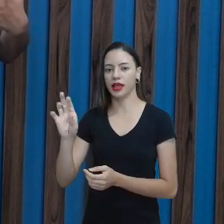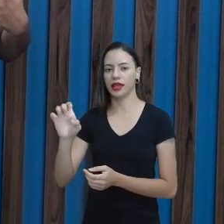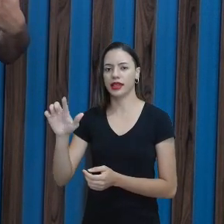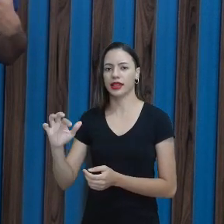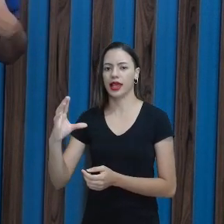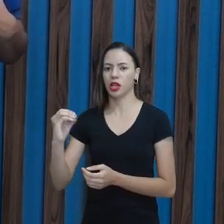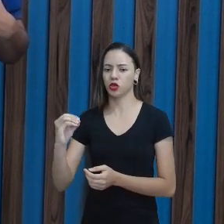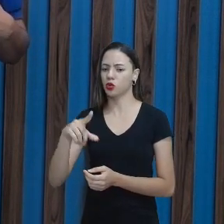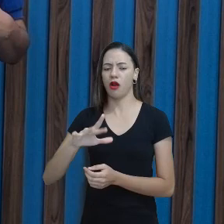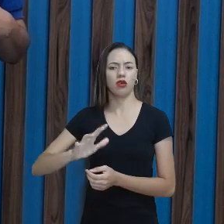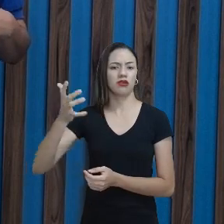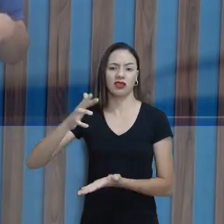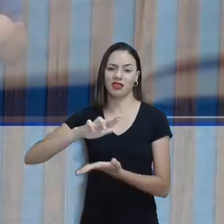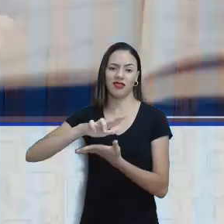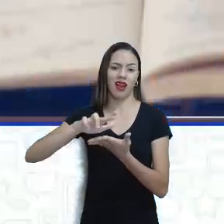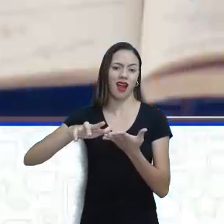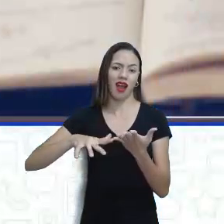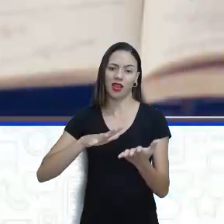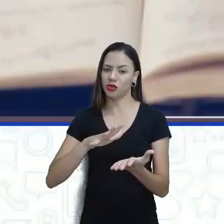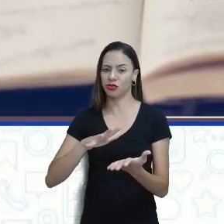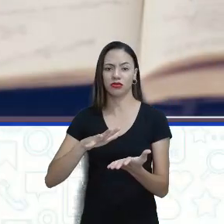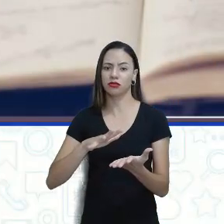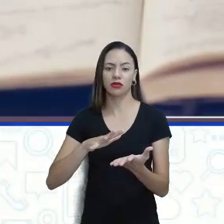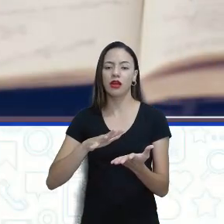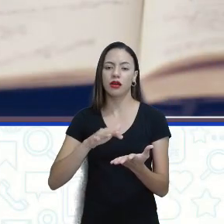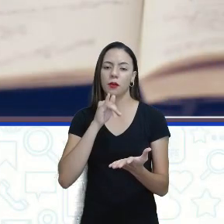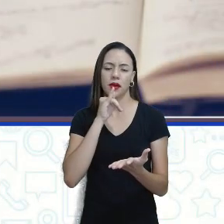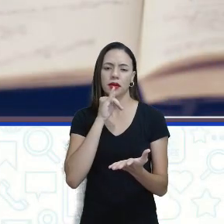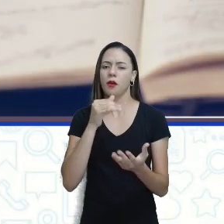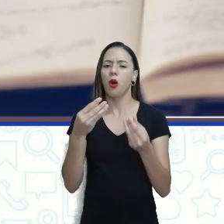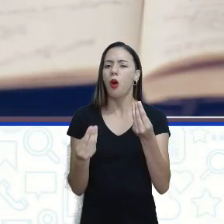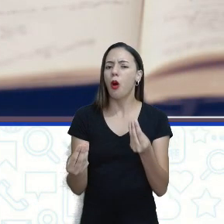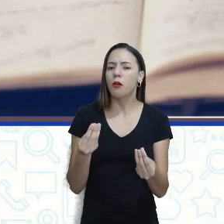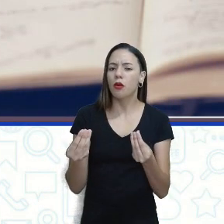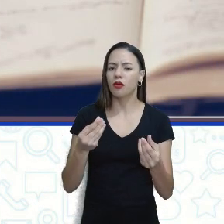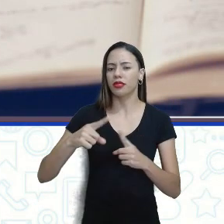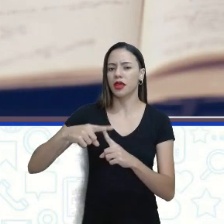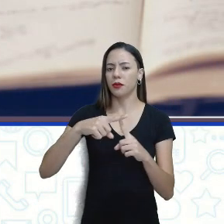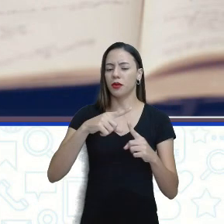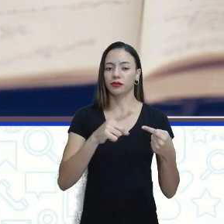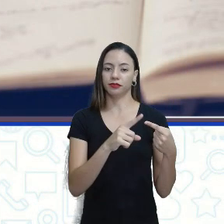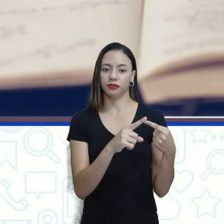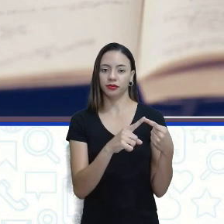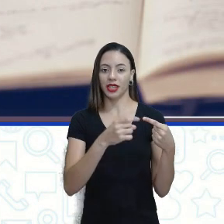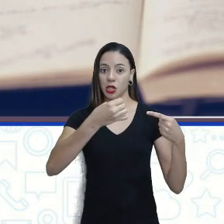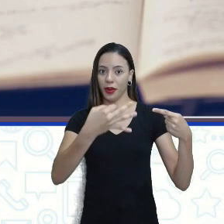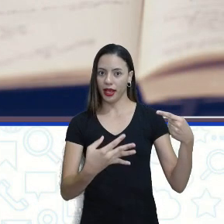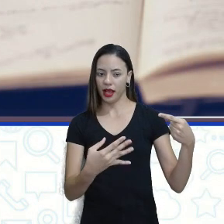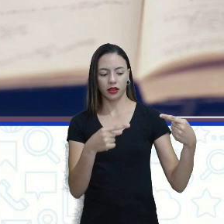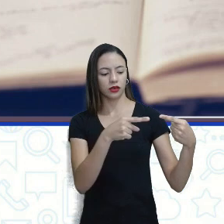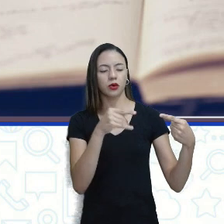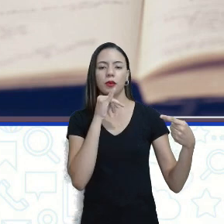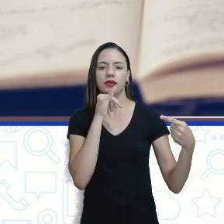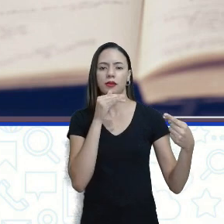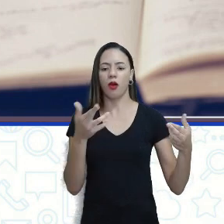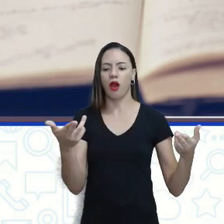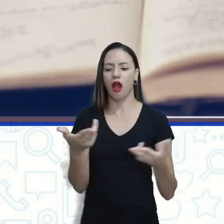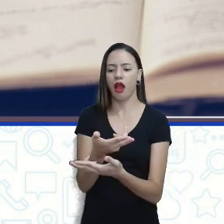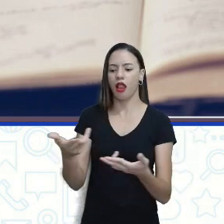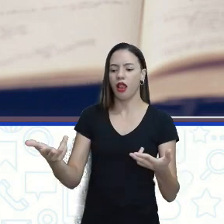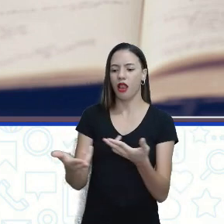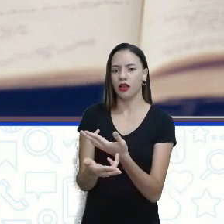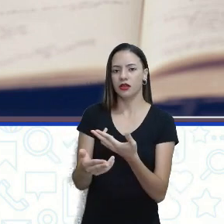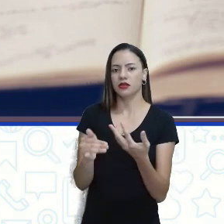maneiras, tá? Ela pode ser explicada como a relação ou influência